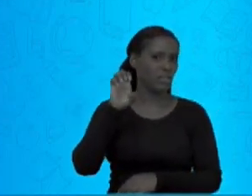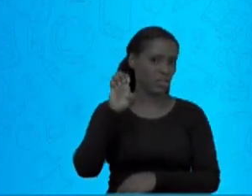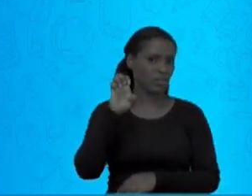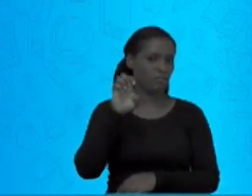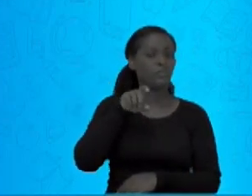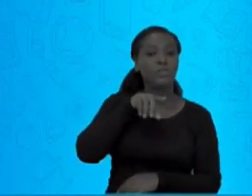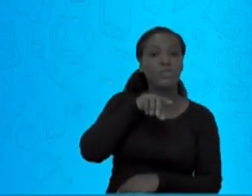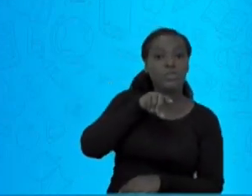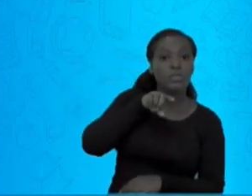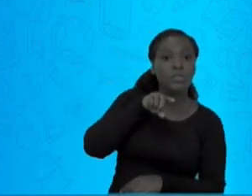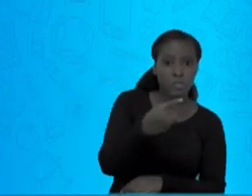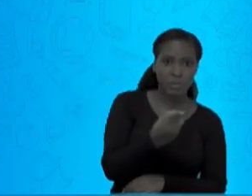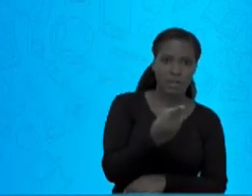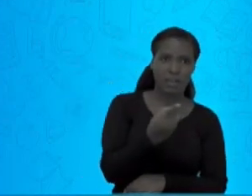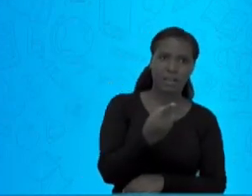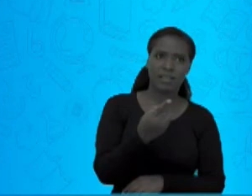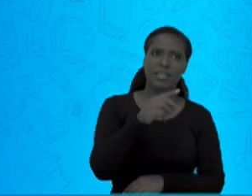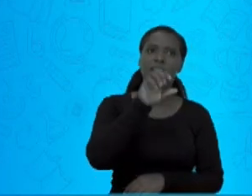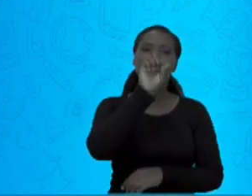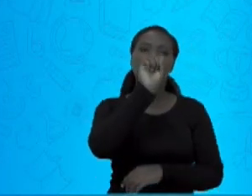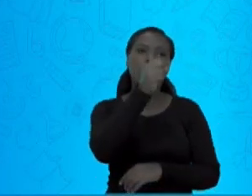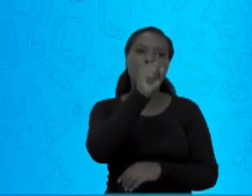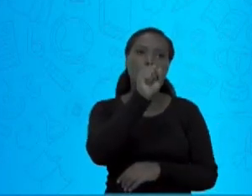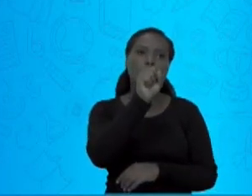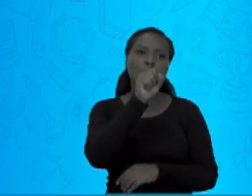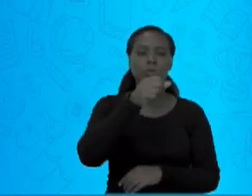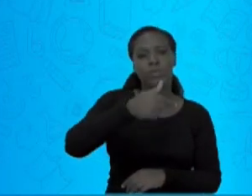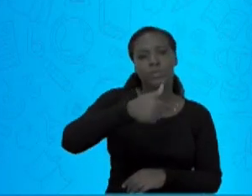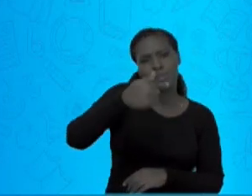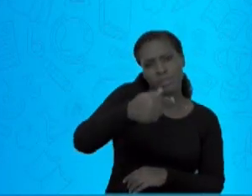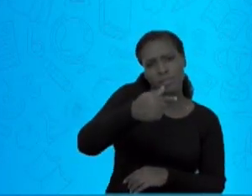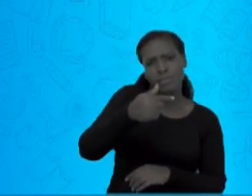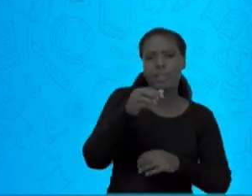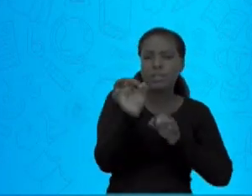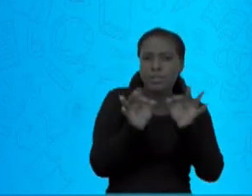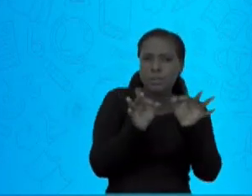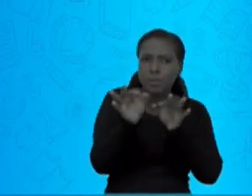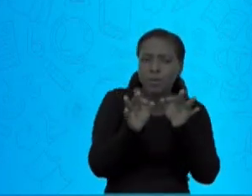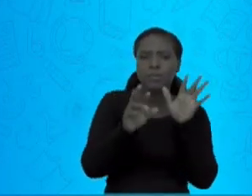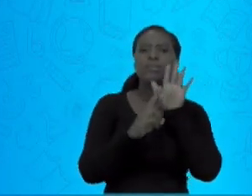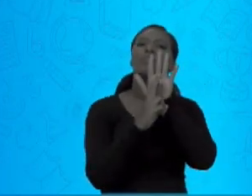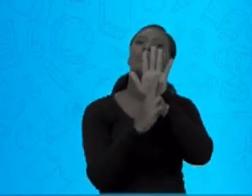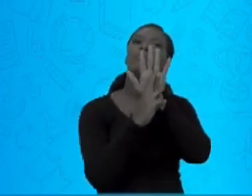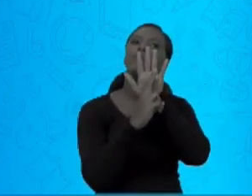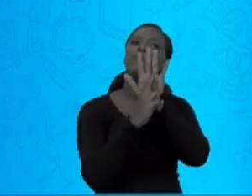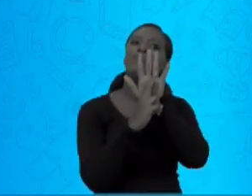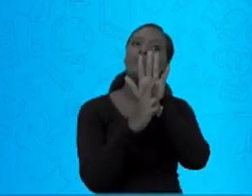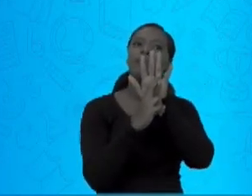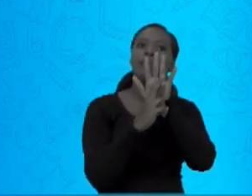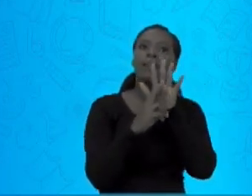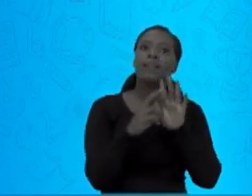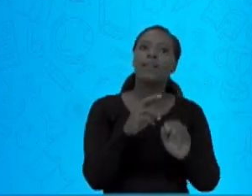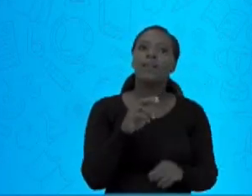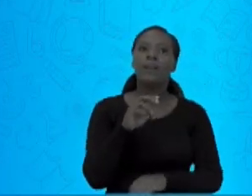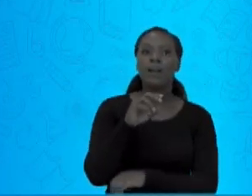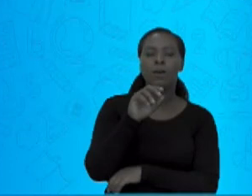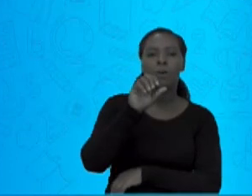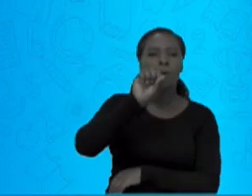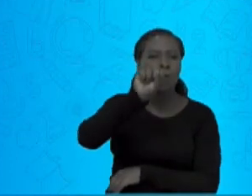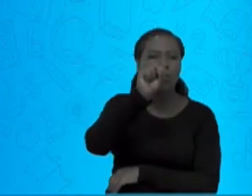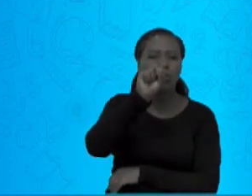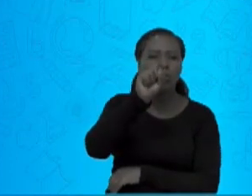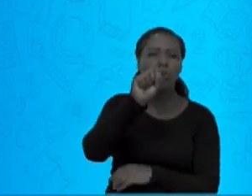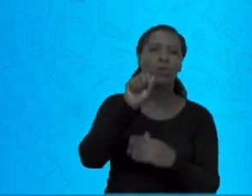É importante mostrar aqui que o 5 repete, porém, o valor dele posicional